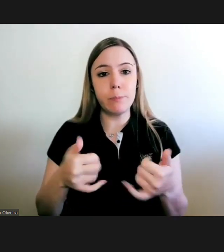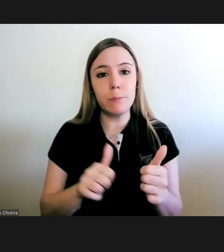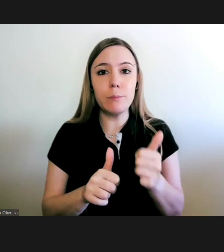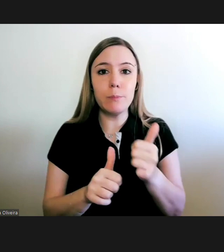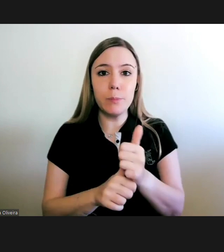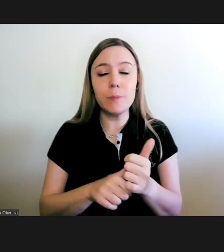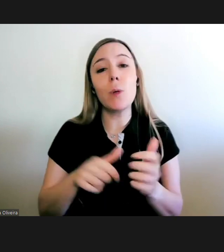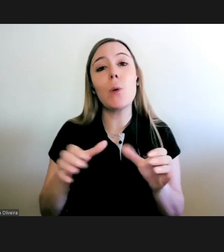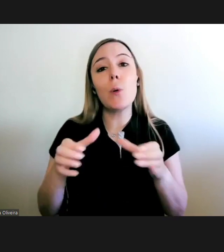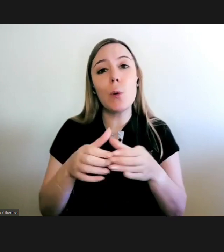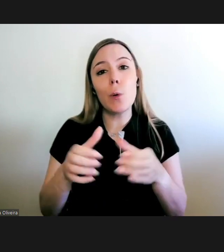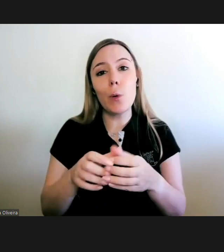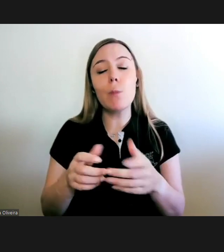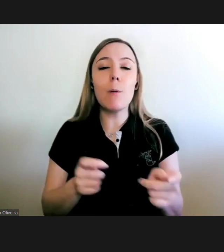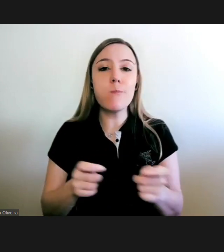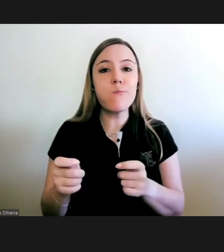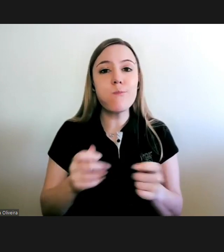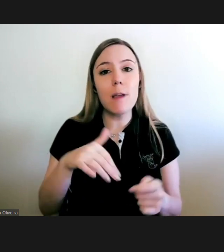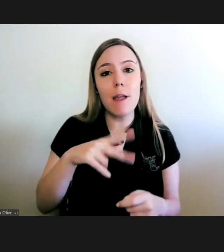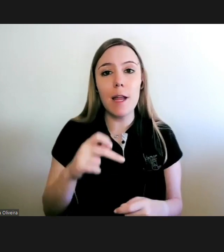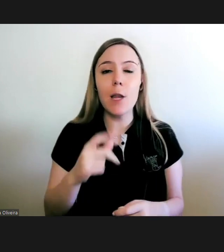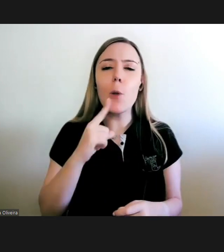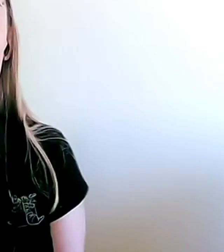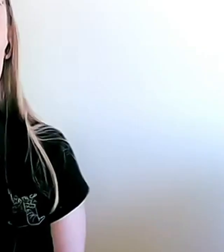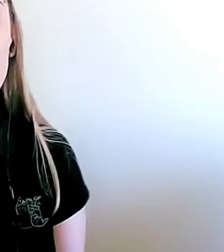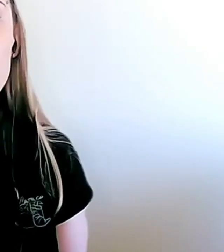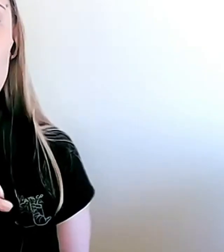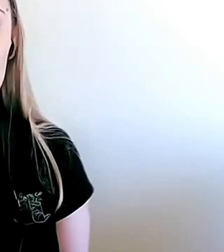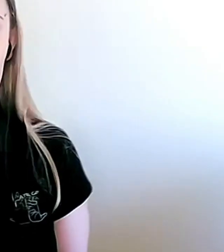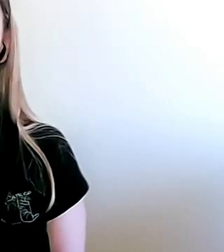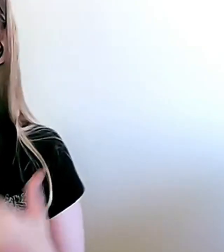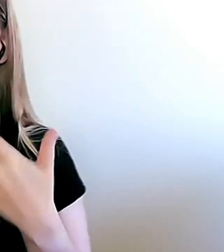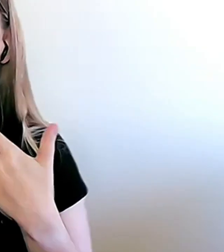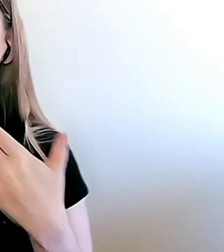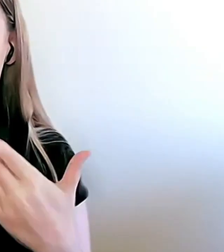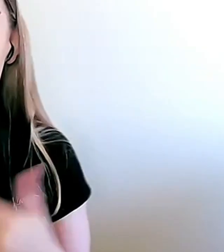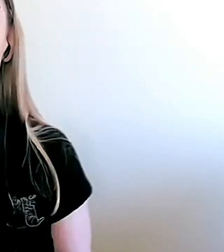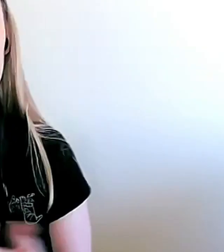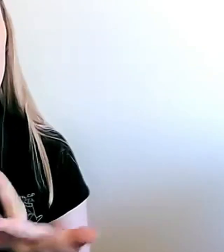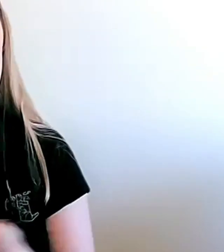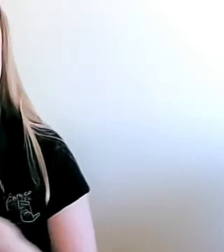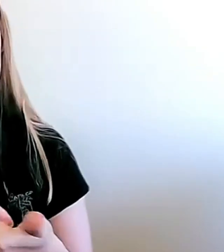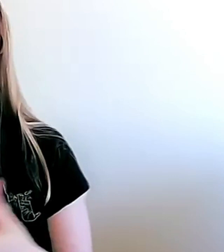Diretivo do INA-IP, Sofia Crisóstomo. Muito obrigada e boa sessão.